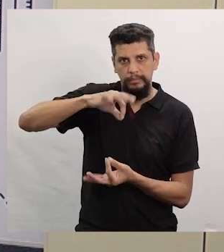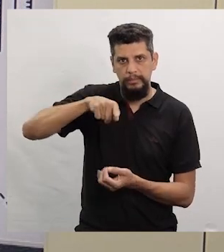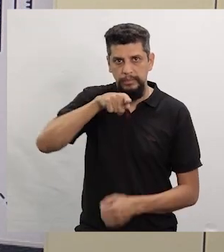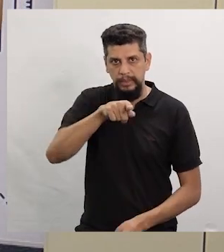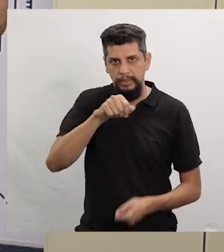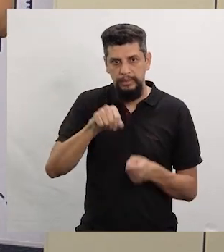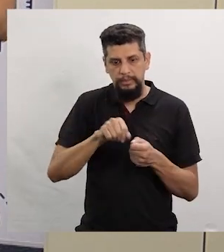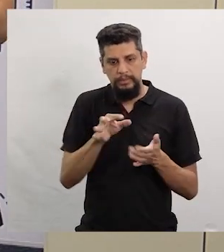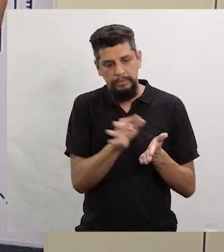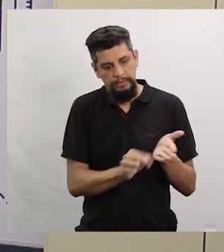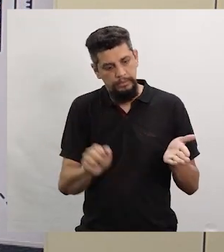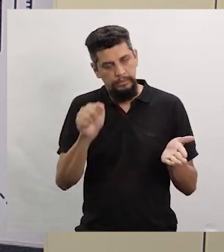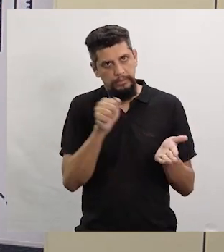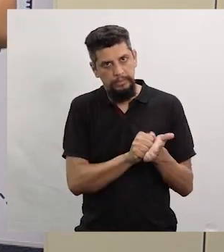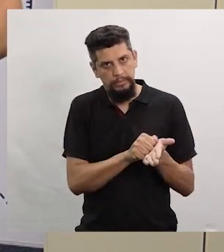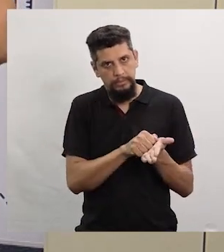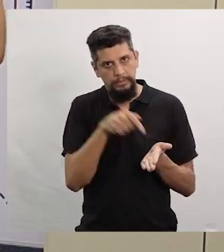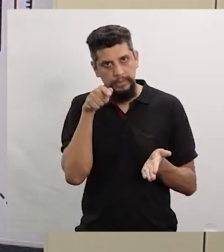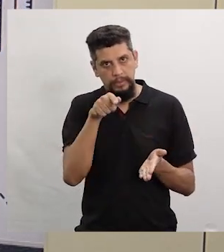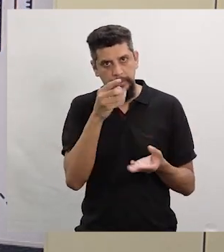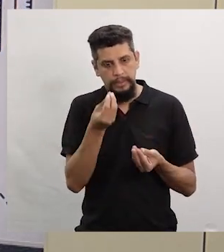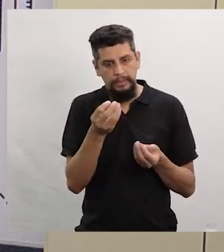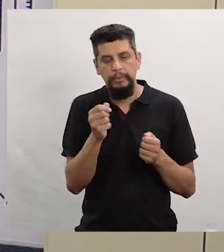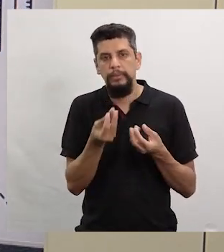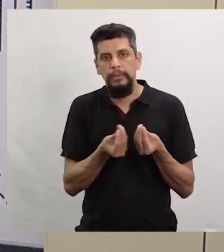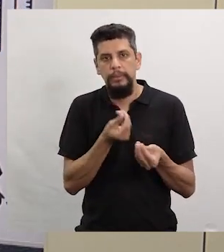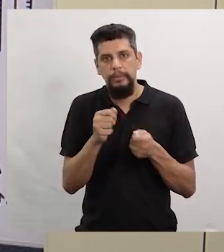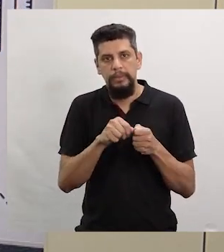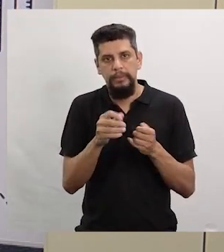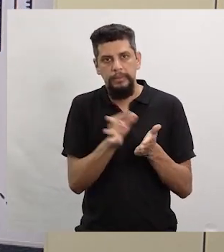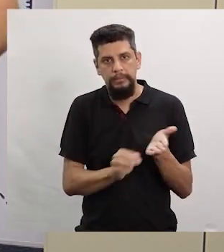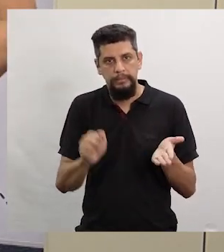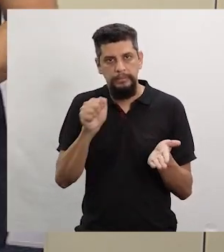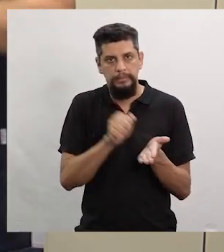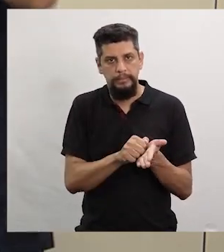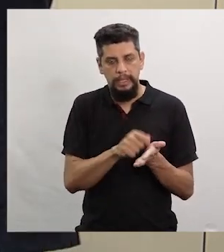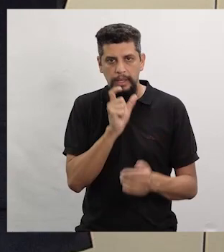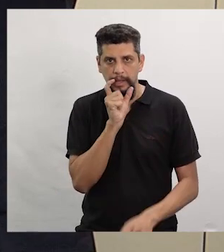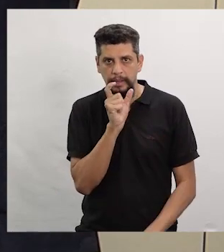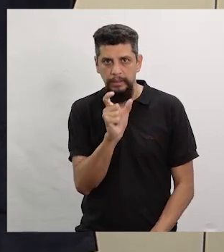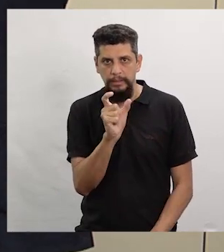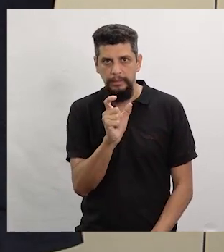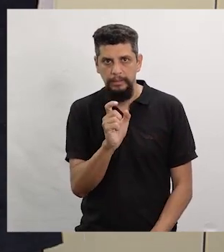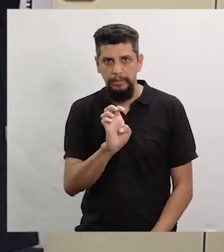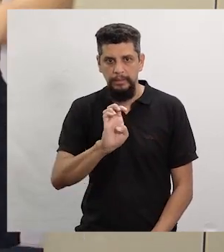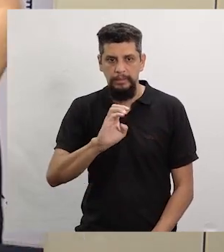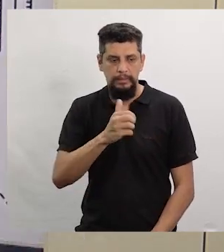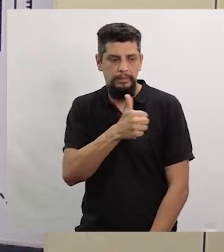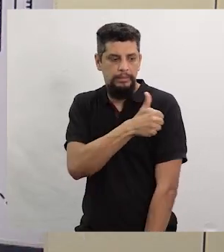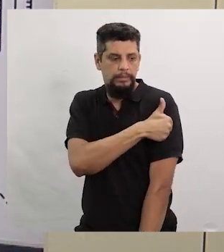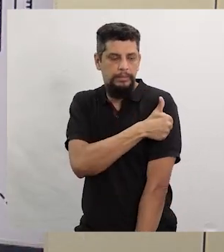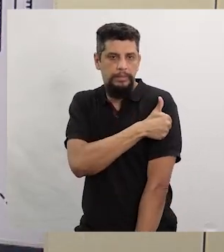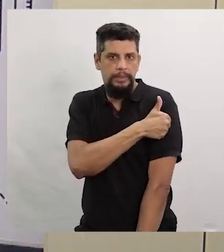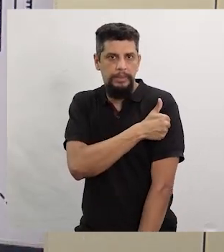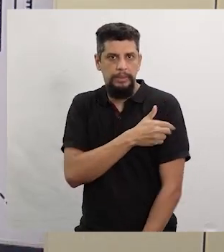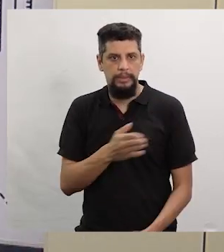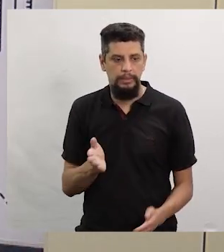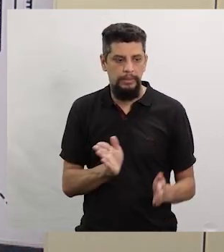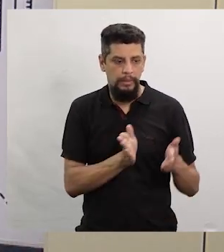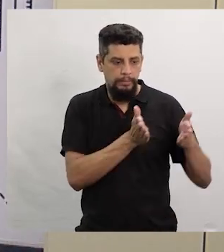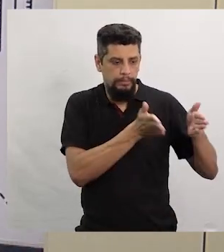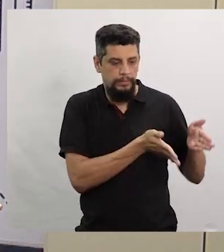a folha de vocês e vocês vão registrar o que que eles vão registrar professora então vocês vão registrar a palavra